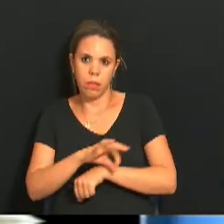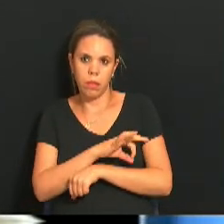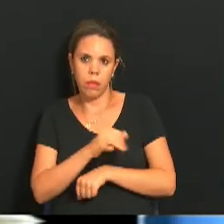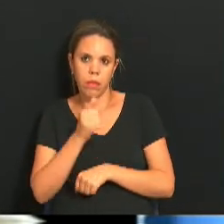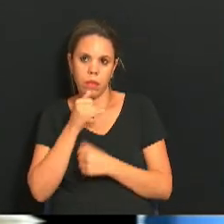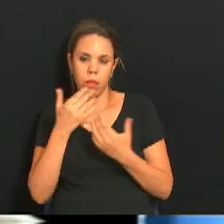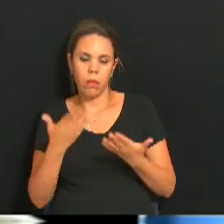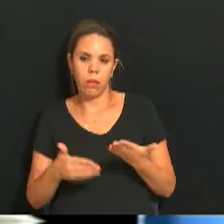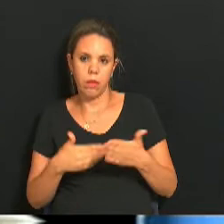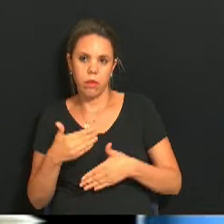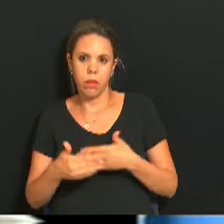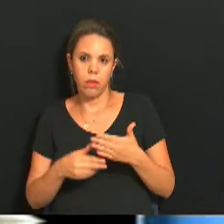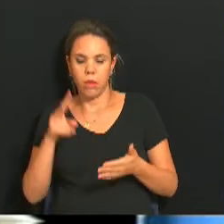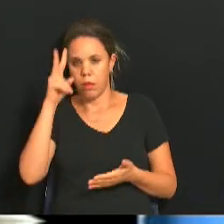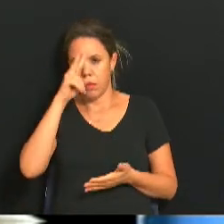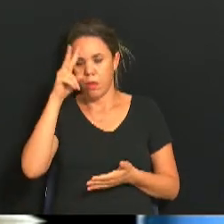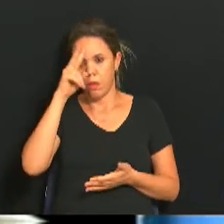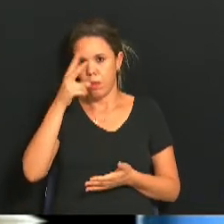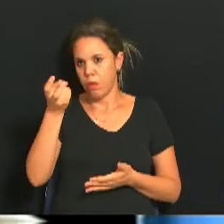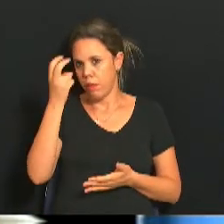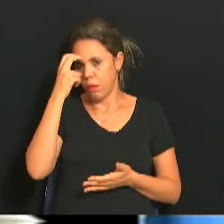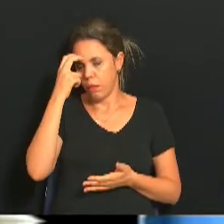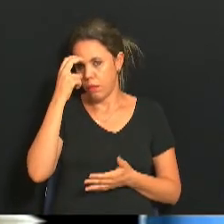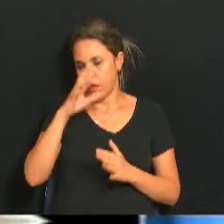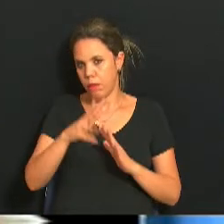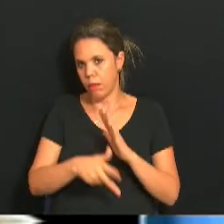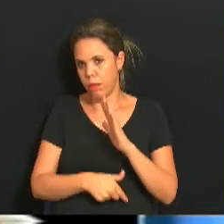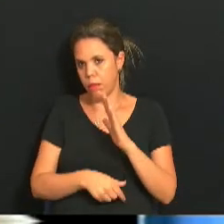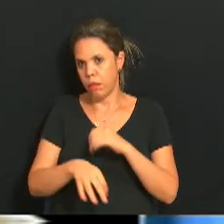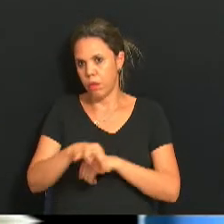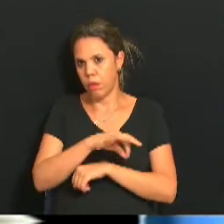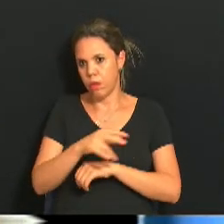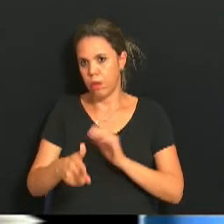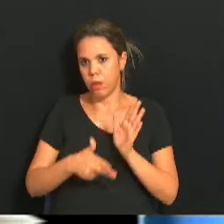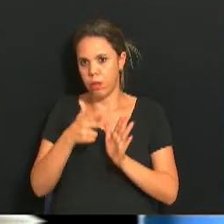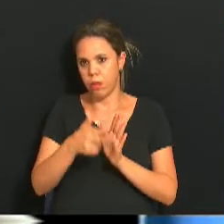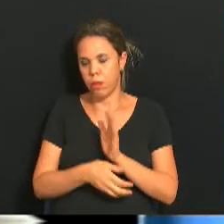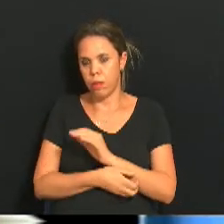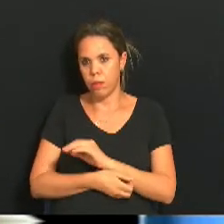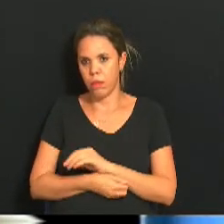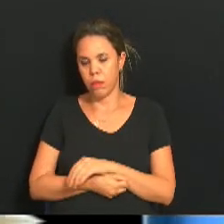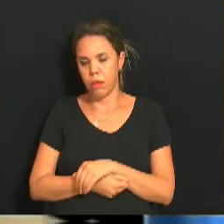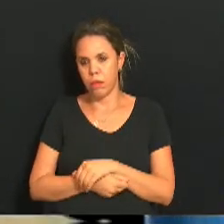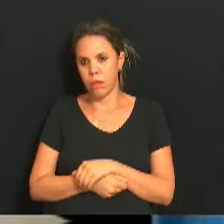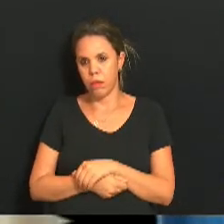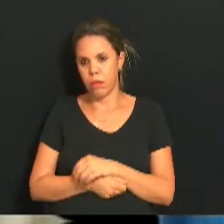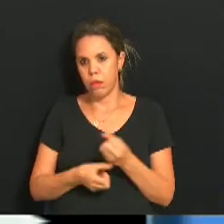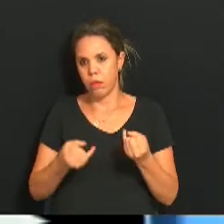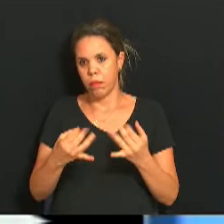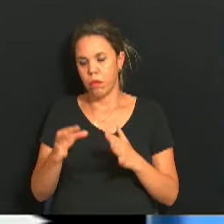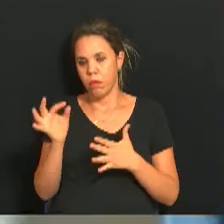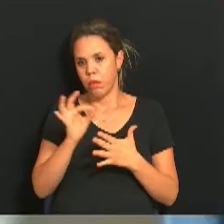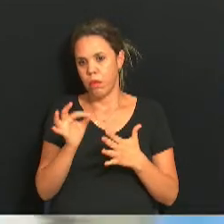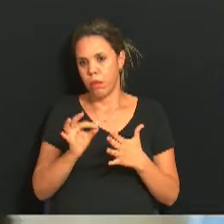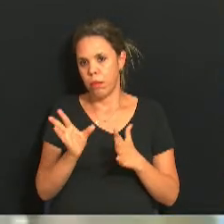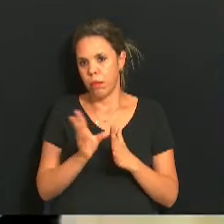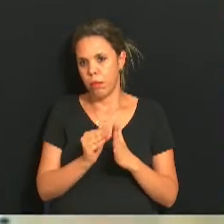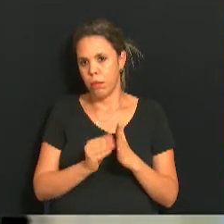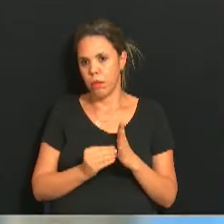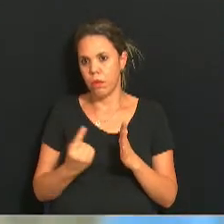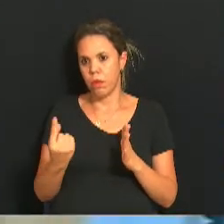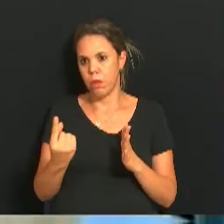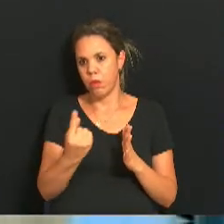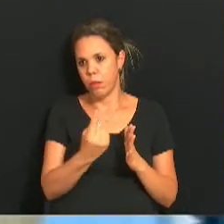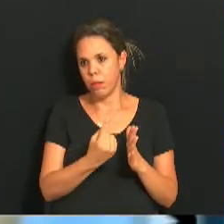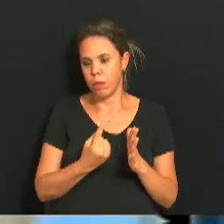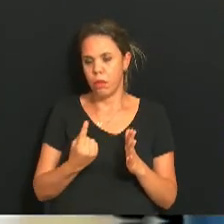adequado do processo histórico cultural e ambiental da cidade Ferroviária eles estão aqui Discriminados um individualizar